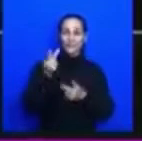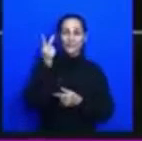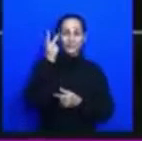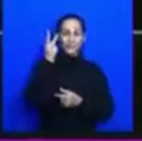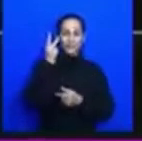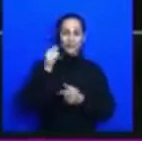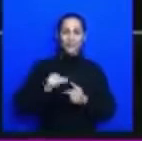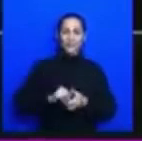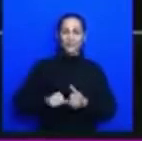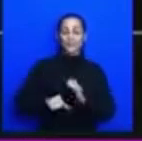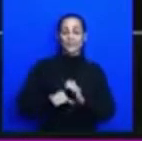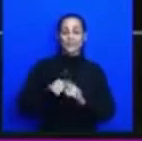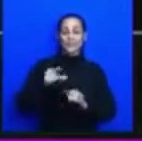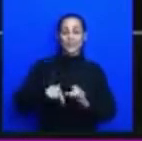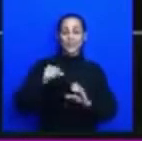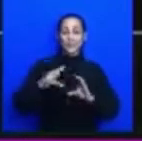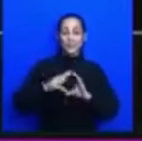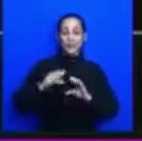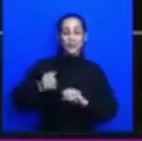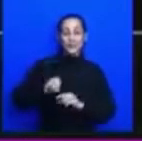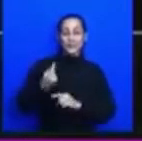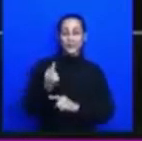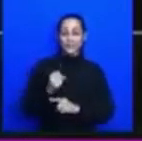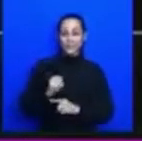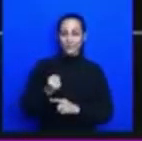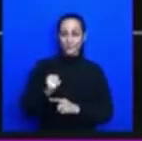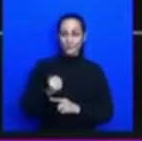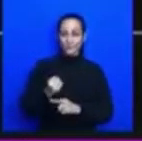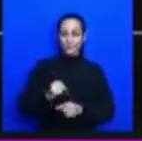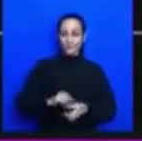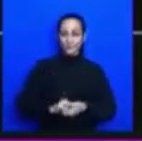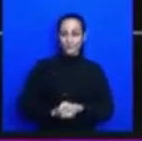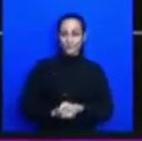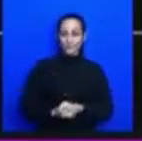Paulo. Primeira bola, número 18.